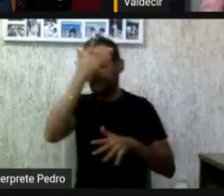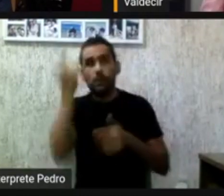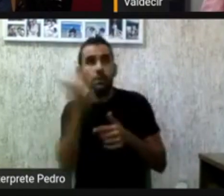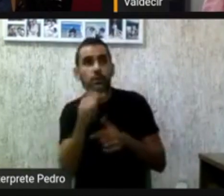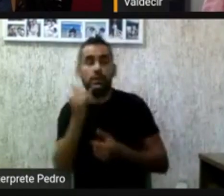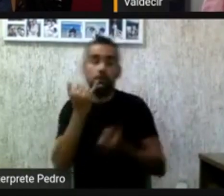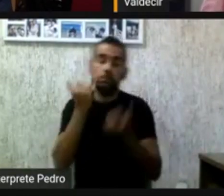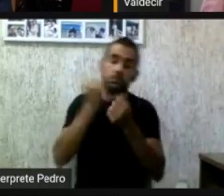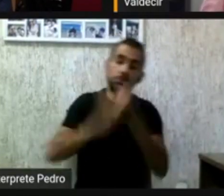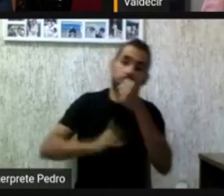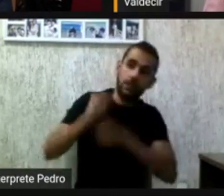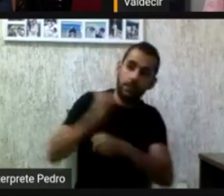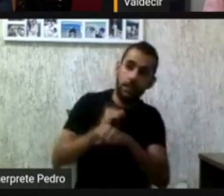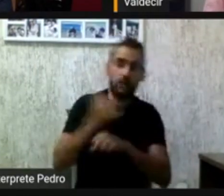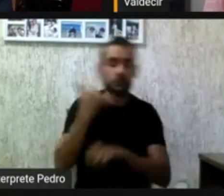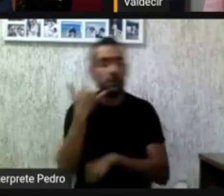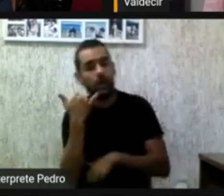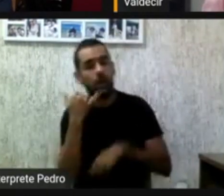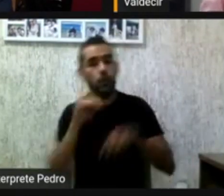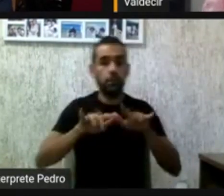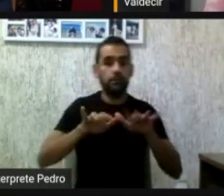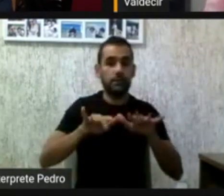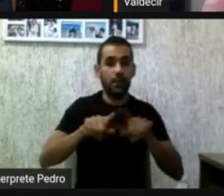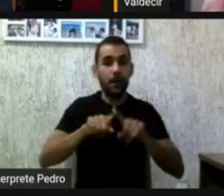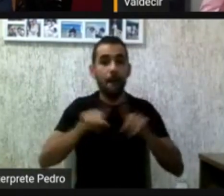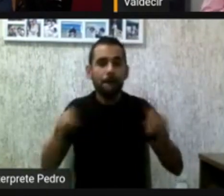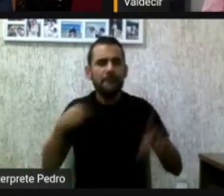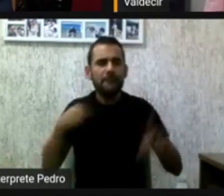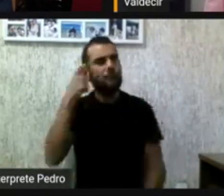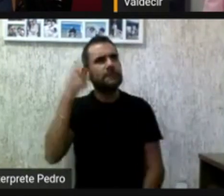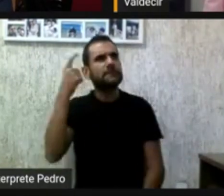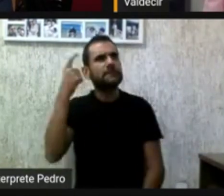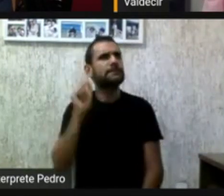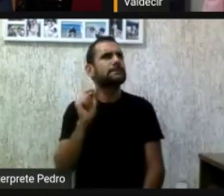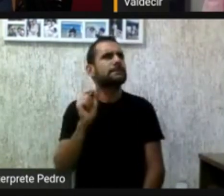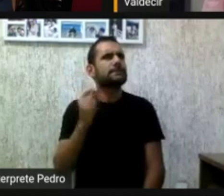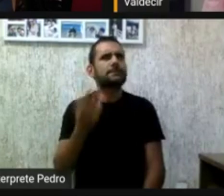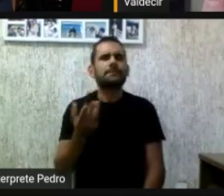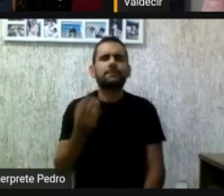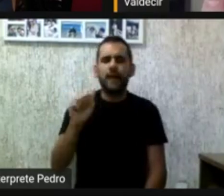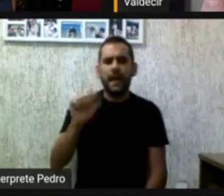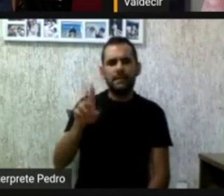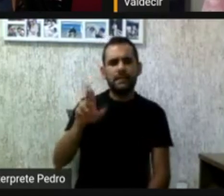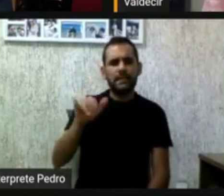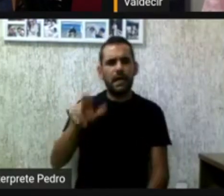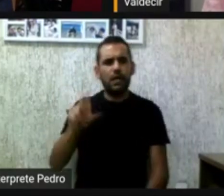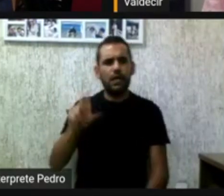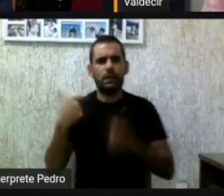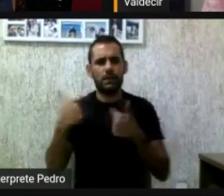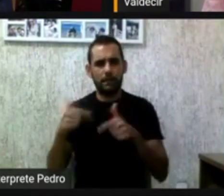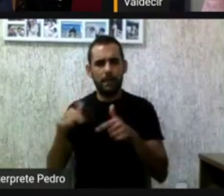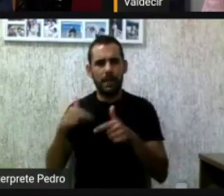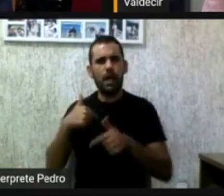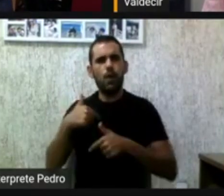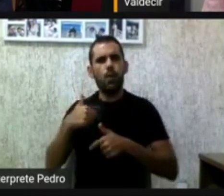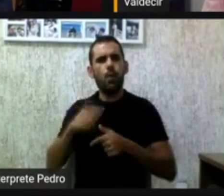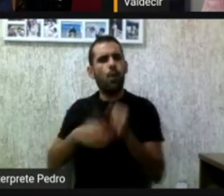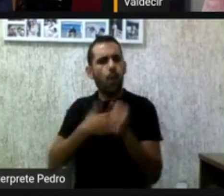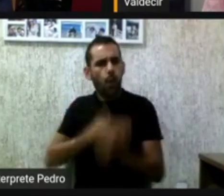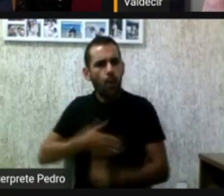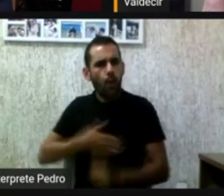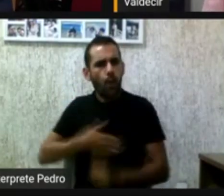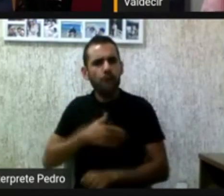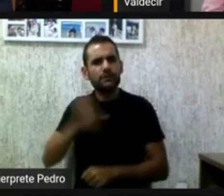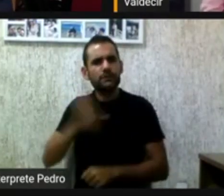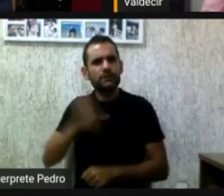um celular, um computador, e na hora eu pensei, ó, o Adriano está trabalhando também numa área que eu defendo muito, que é a área de